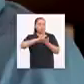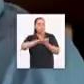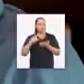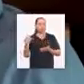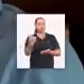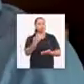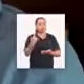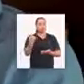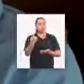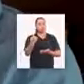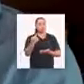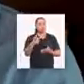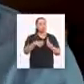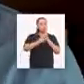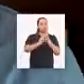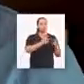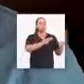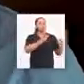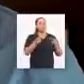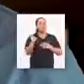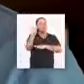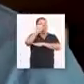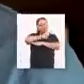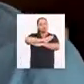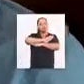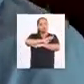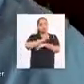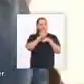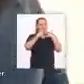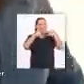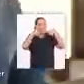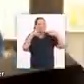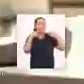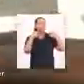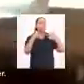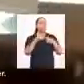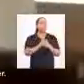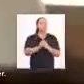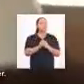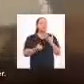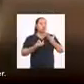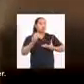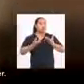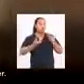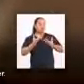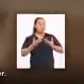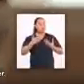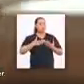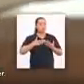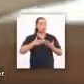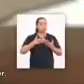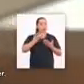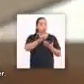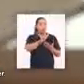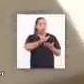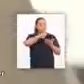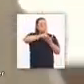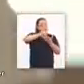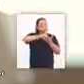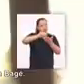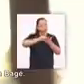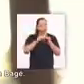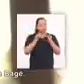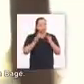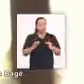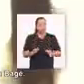mundo sem antes dar uma chegadinha em Bagé. É um romance que um amigo escreveu e me deu a honra de